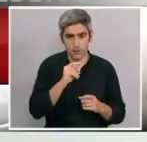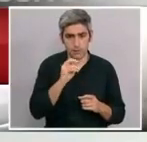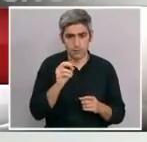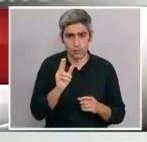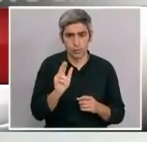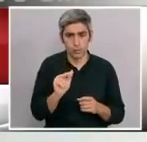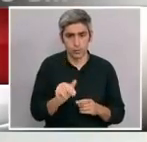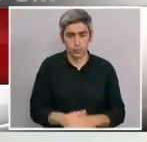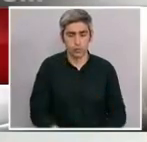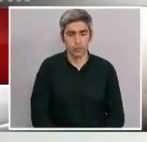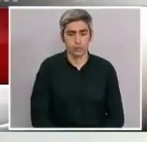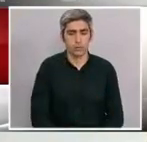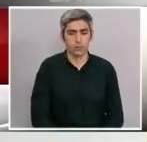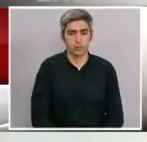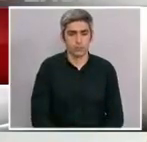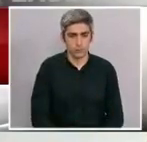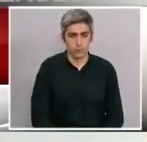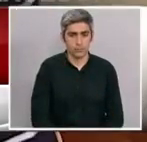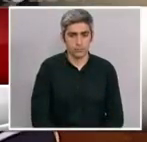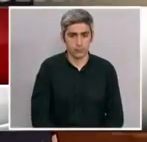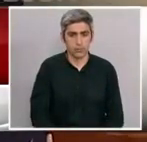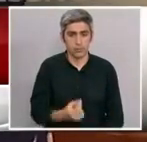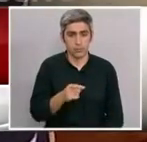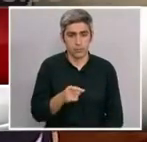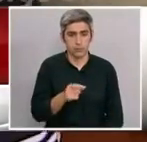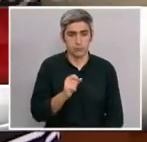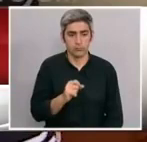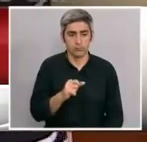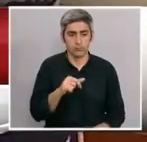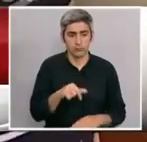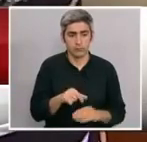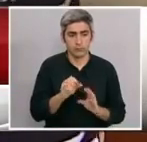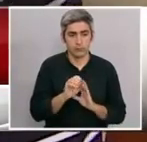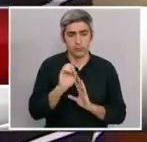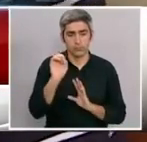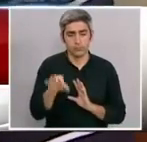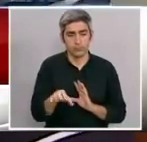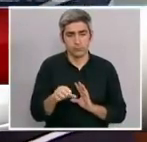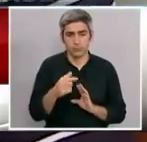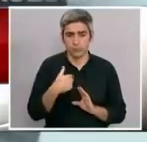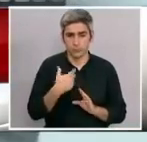escudos. Pois é. E este dinheiro é que era imediatamente depositado. Não vinha